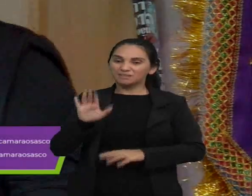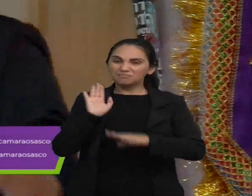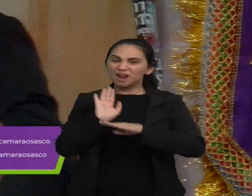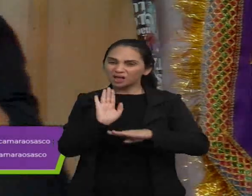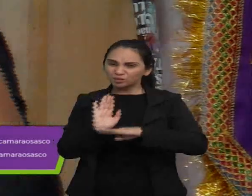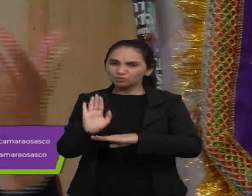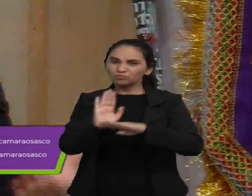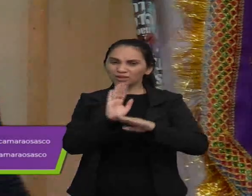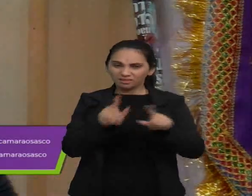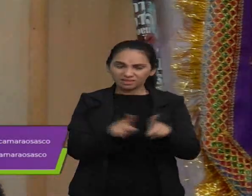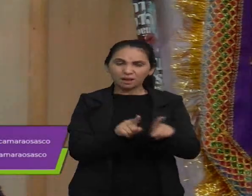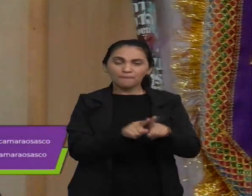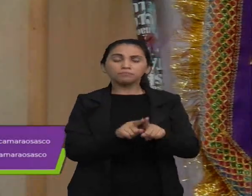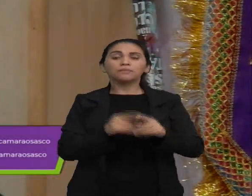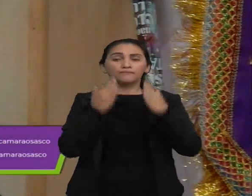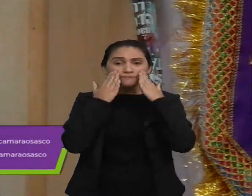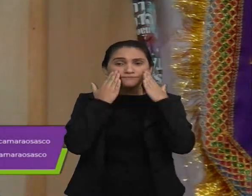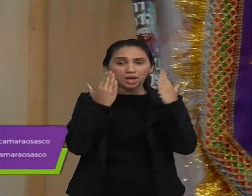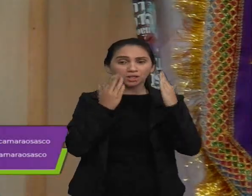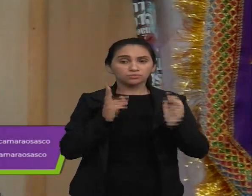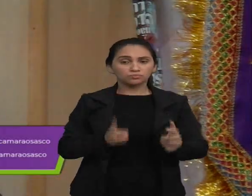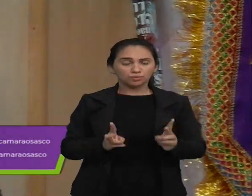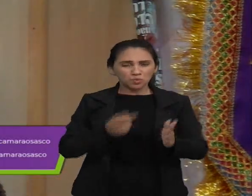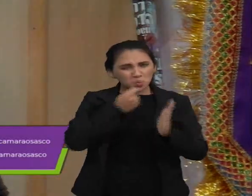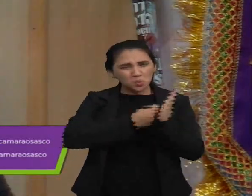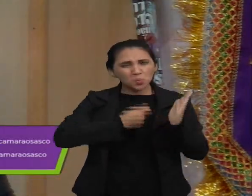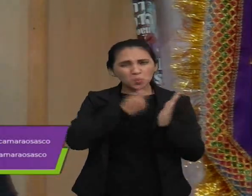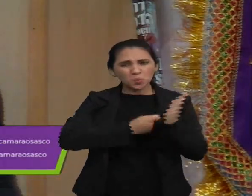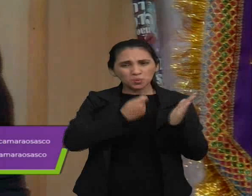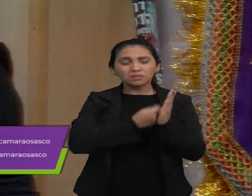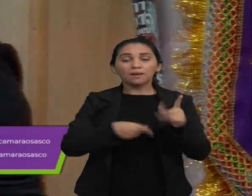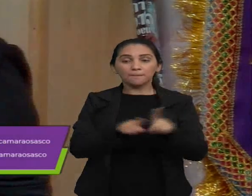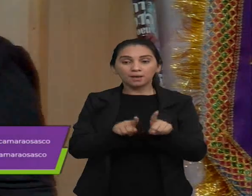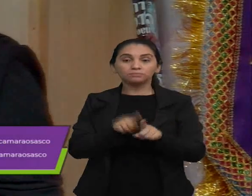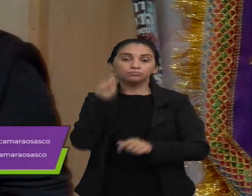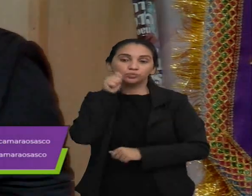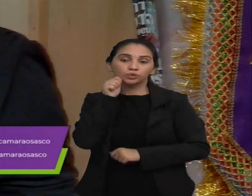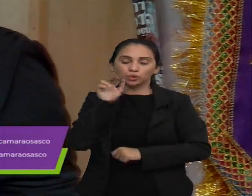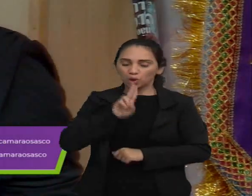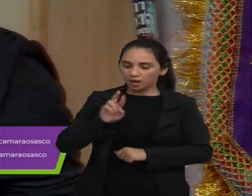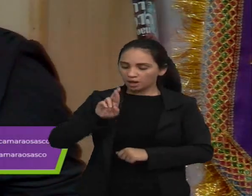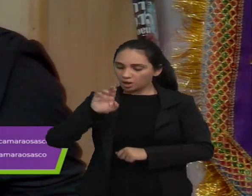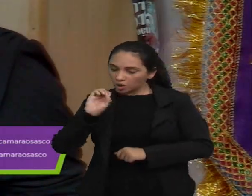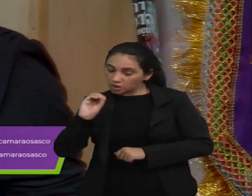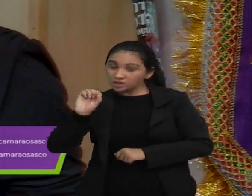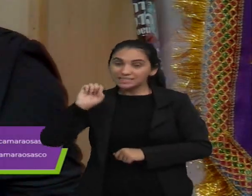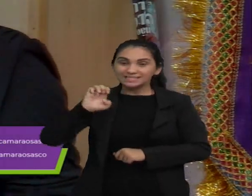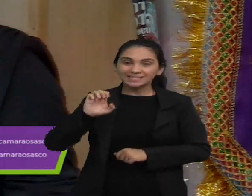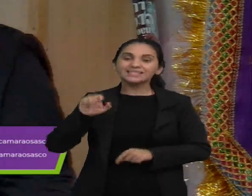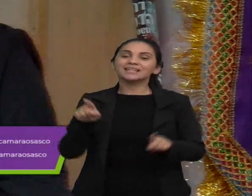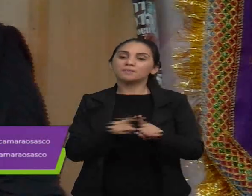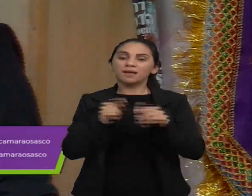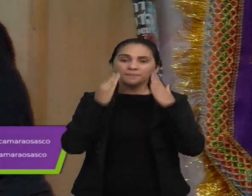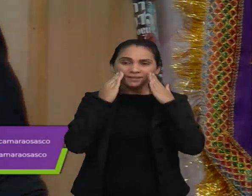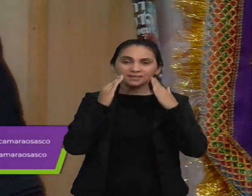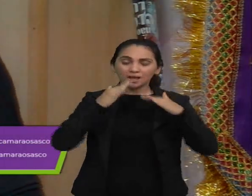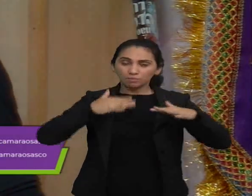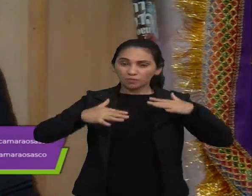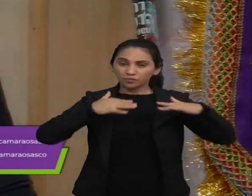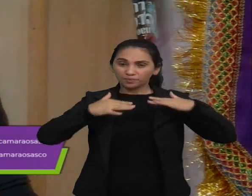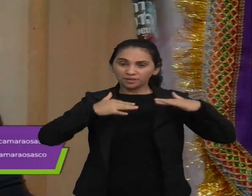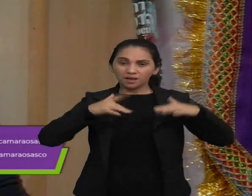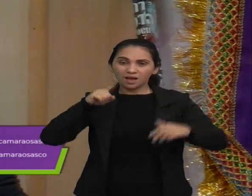tão bem frente tão importante na luta a Rose representando aqui as pretas que também está nessa discussão